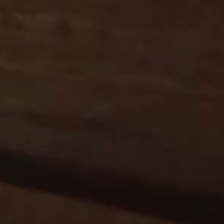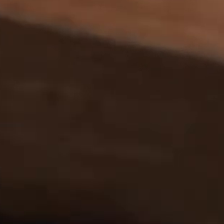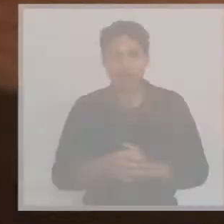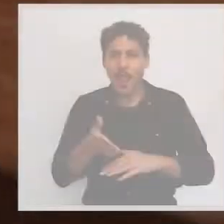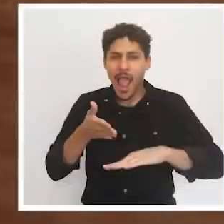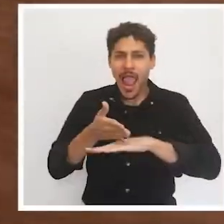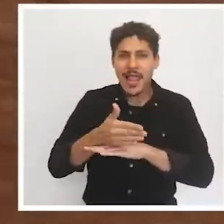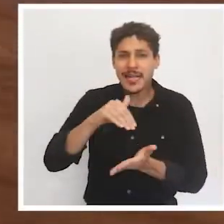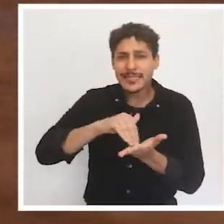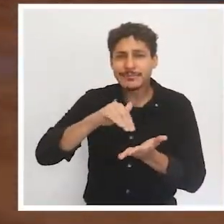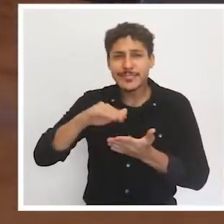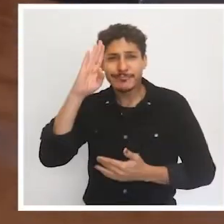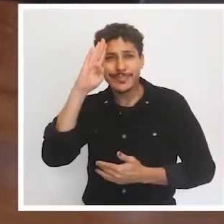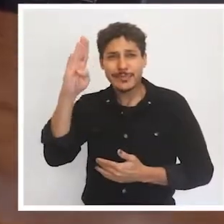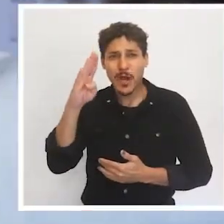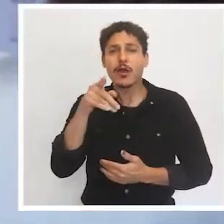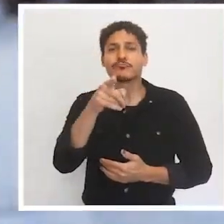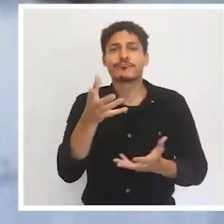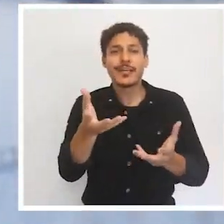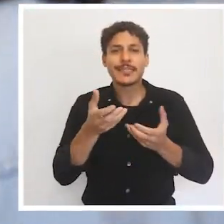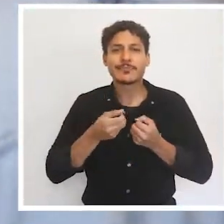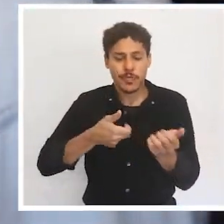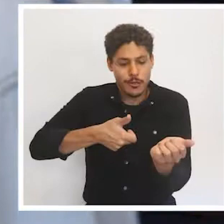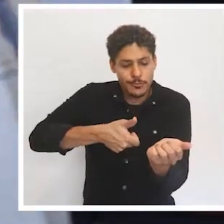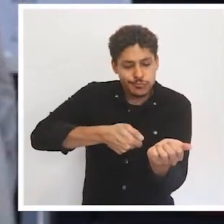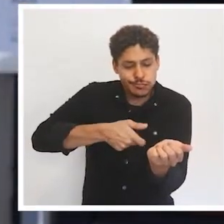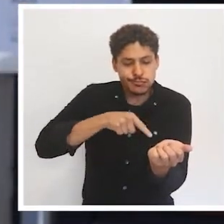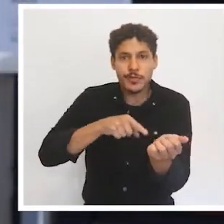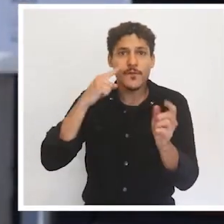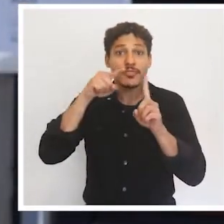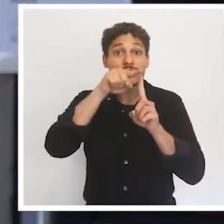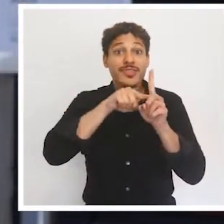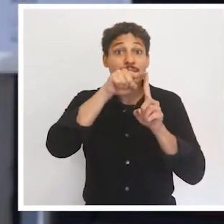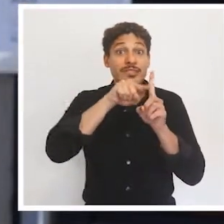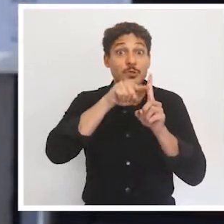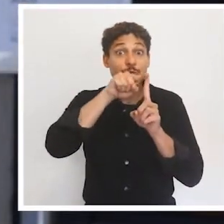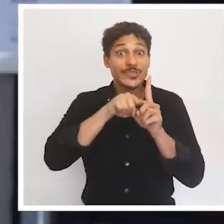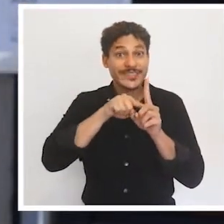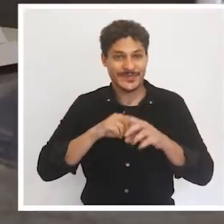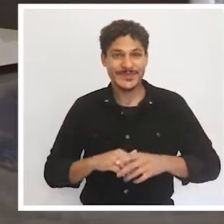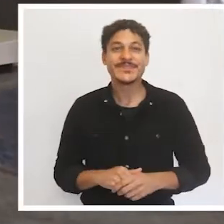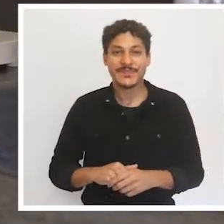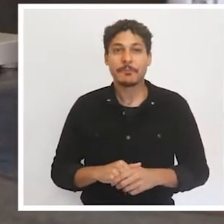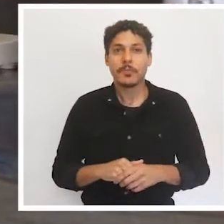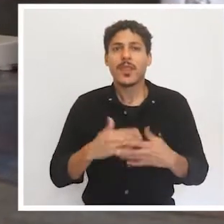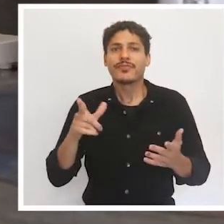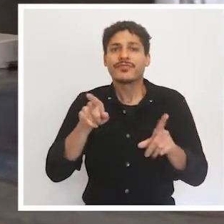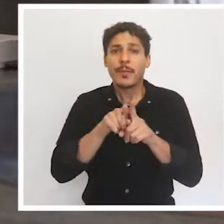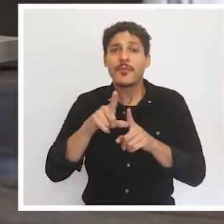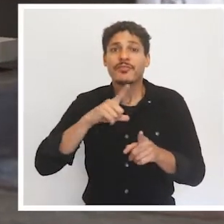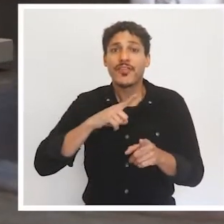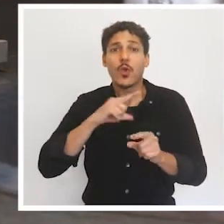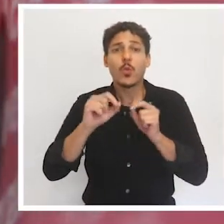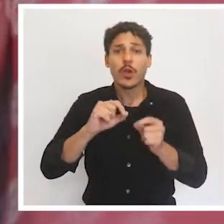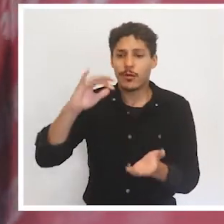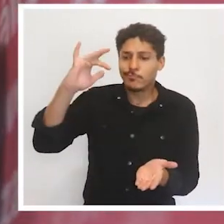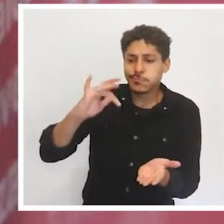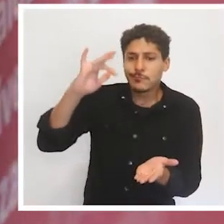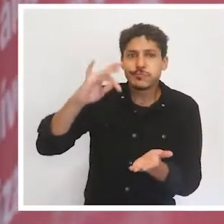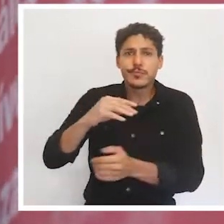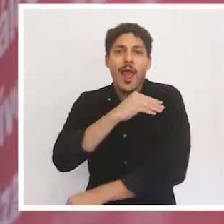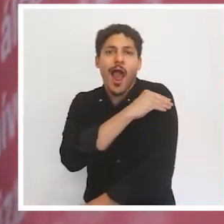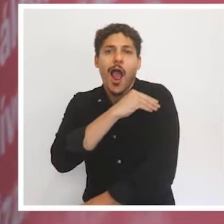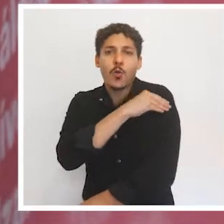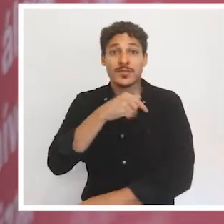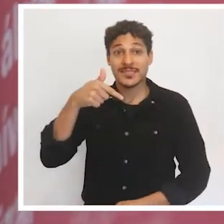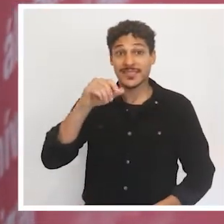Ao entrar pela recepção principal, você terá sua temperatura corporal medida. Totens com dispensers de álcool